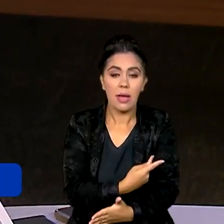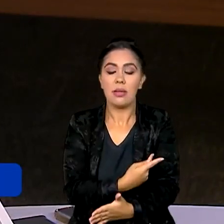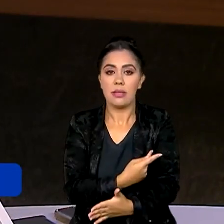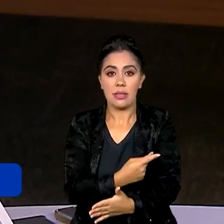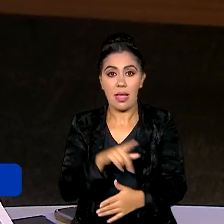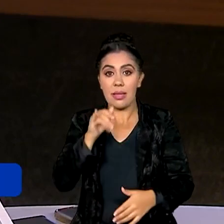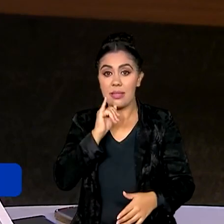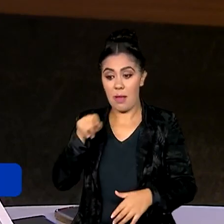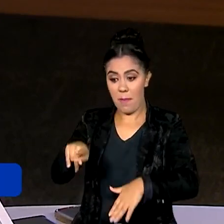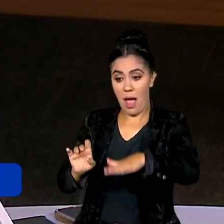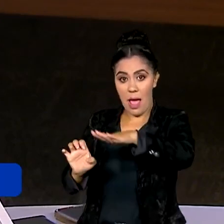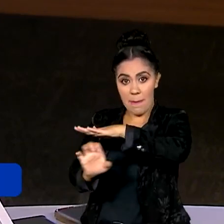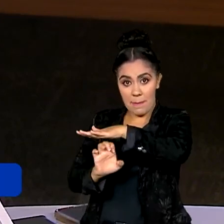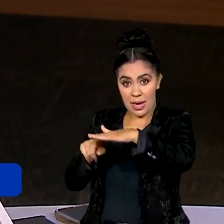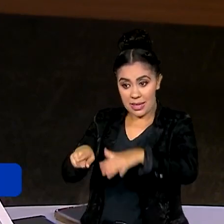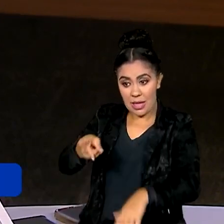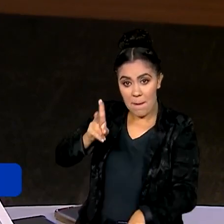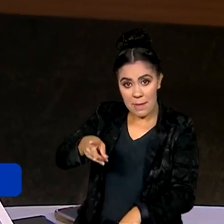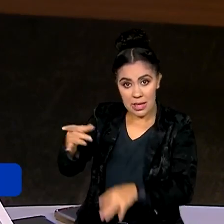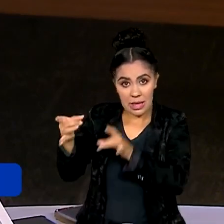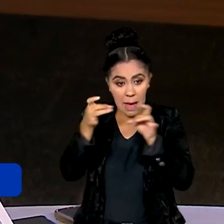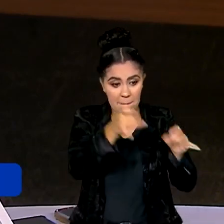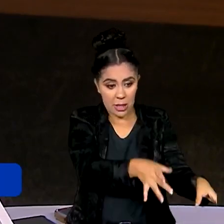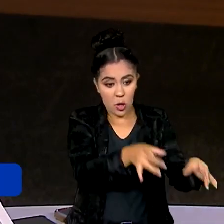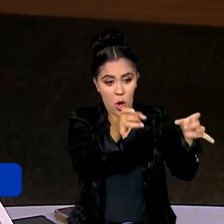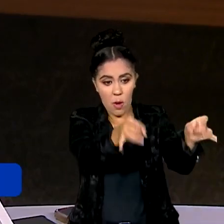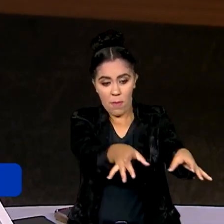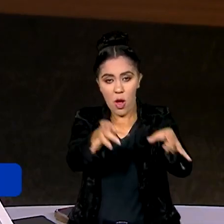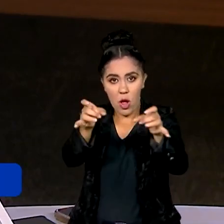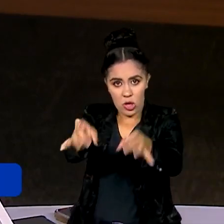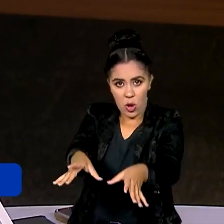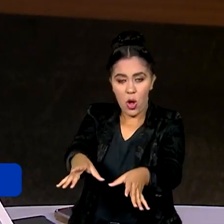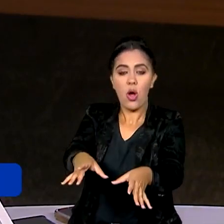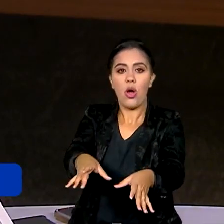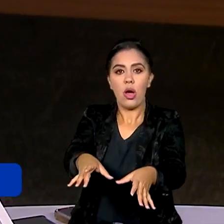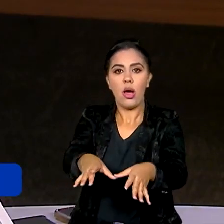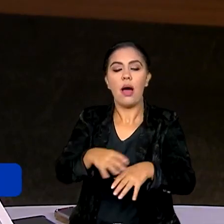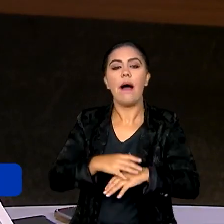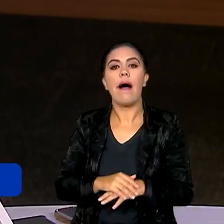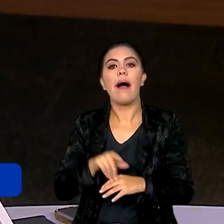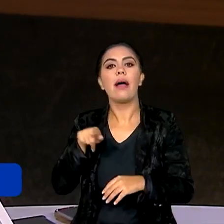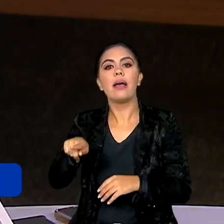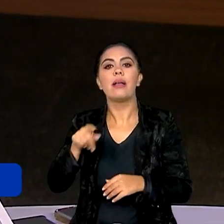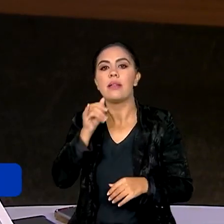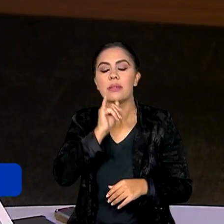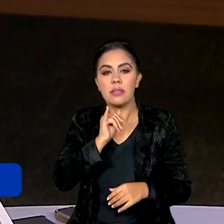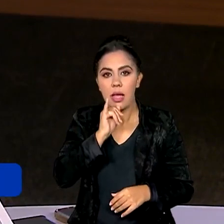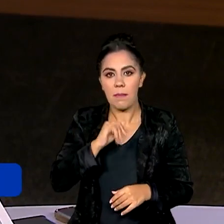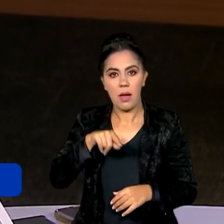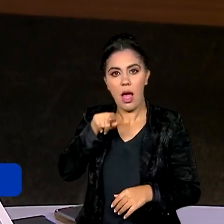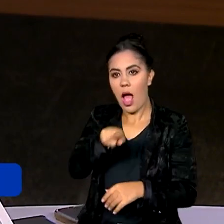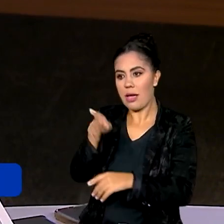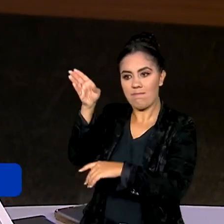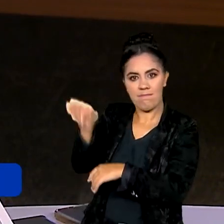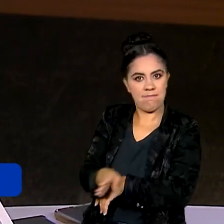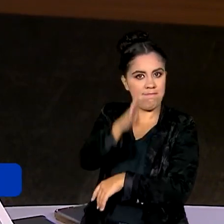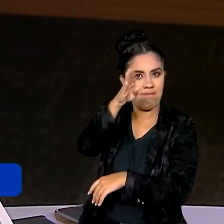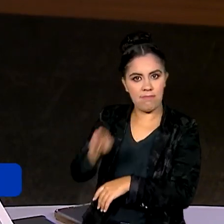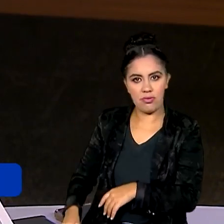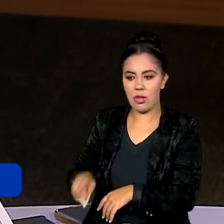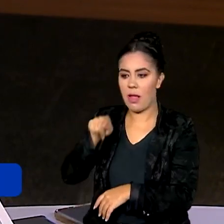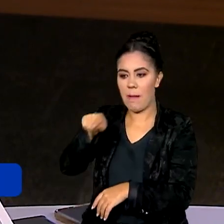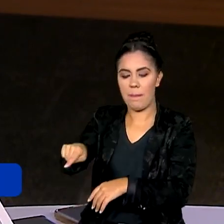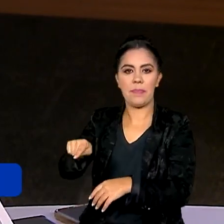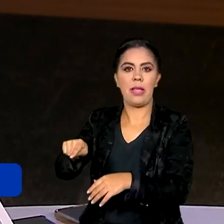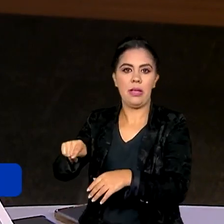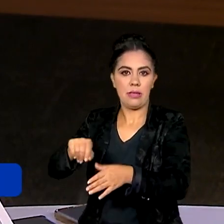mesma empresa que abandonou uma obra, 2 obras, 3 obras, aí o poder público vai lá e negativa essa empresa para ela não participar mais